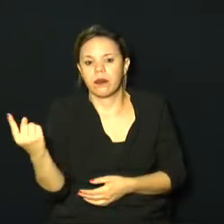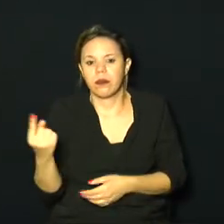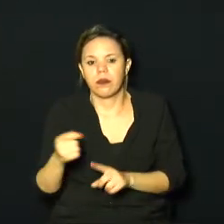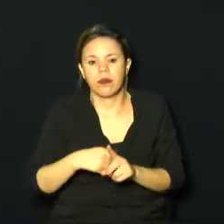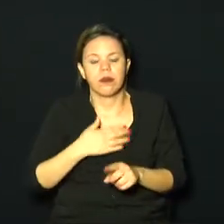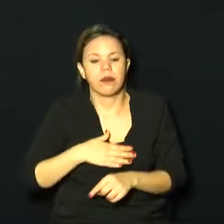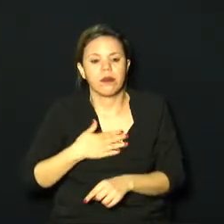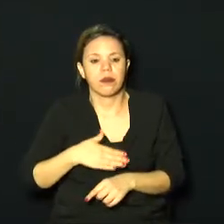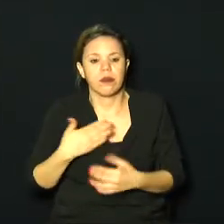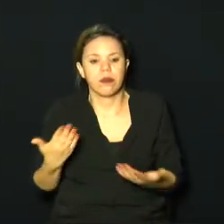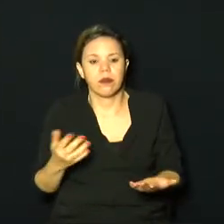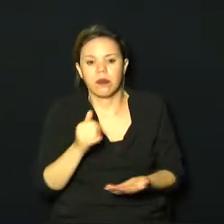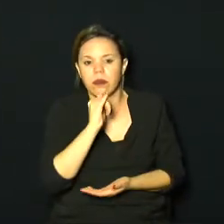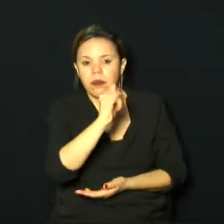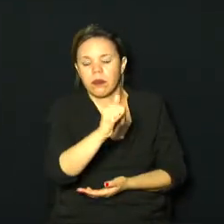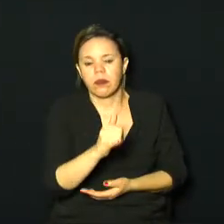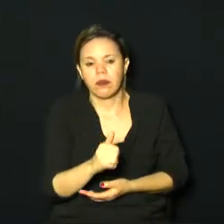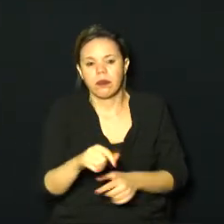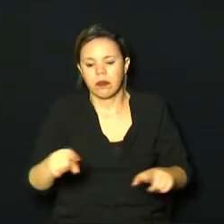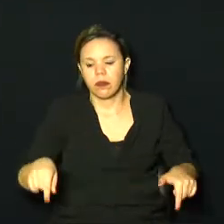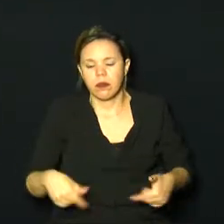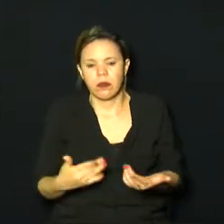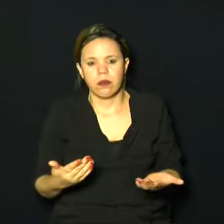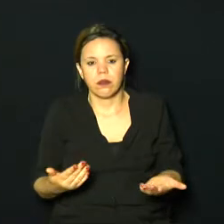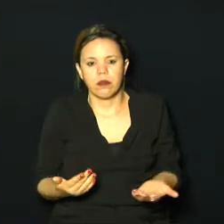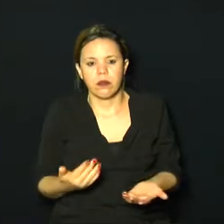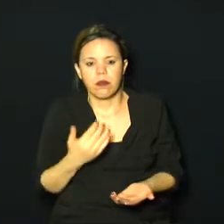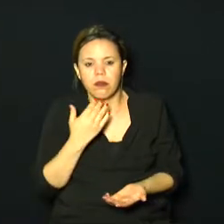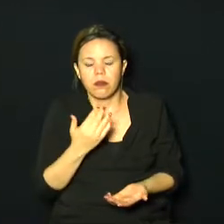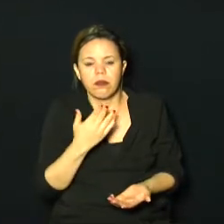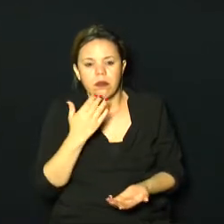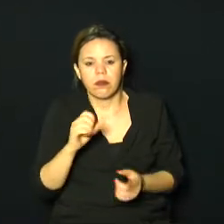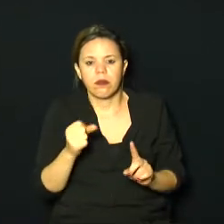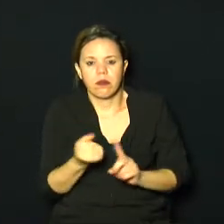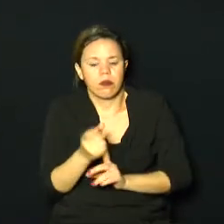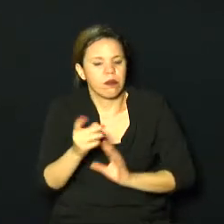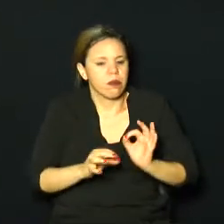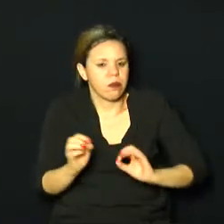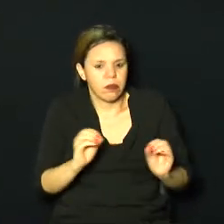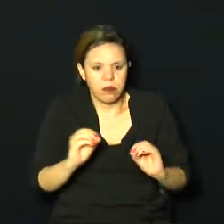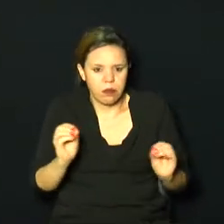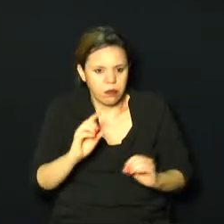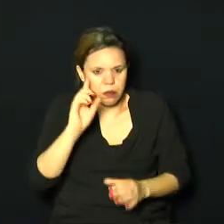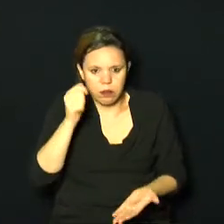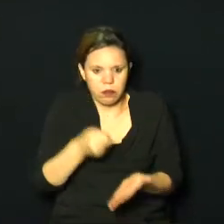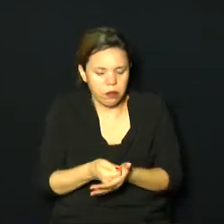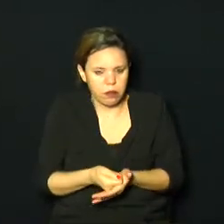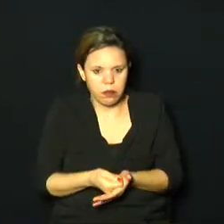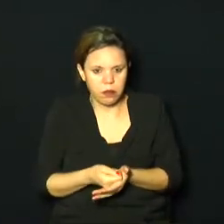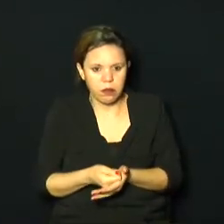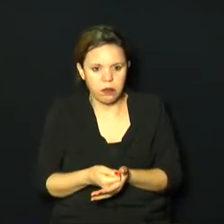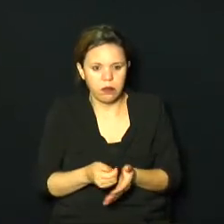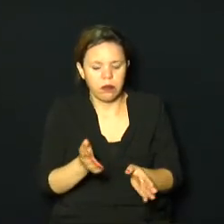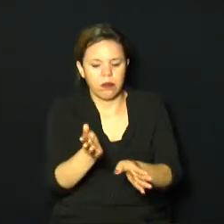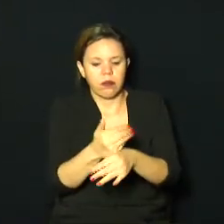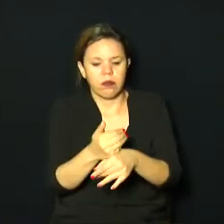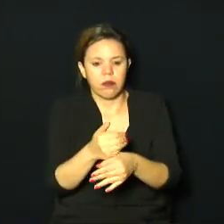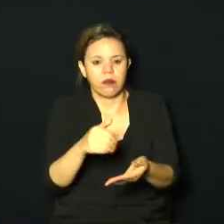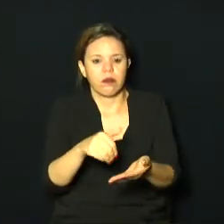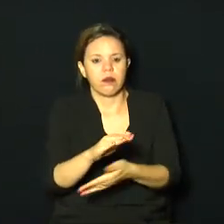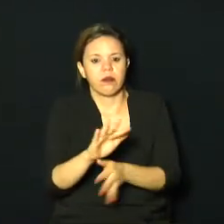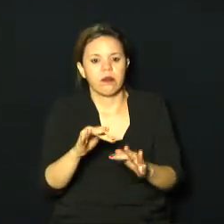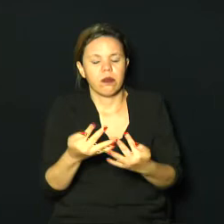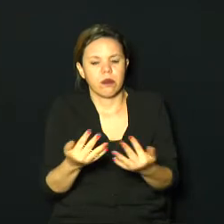agosto, e vai dizer, esse terreno não cumpre função social, não tem nenhum projeto, não vai ser garantido, e eu vou despejar as famílias do